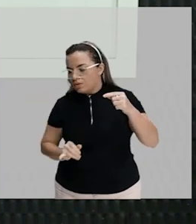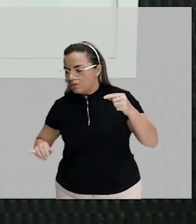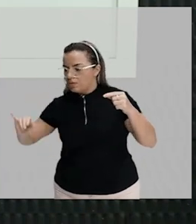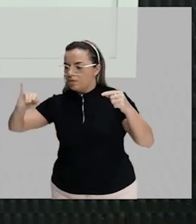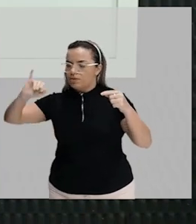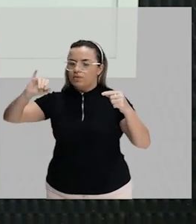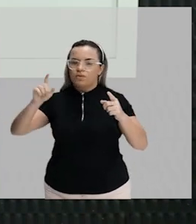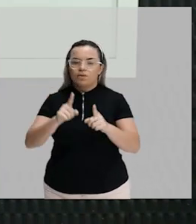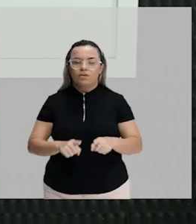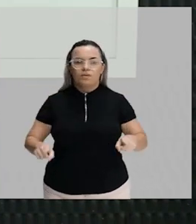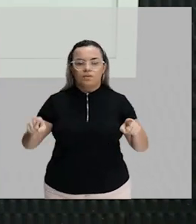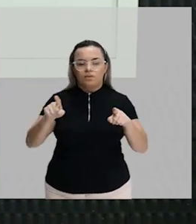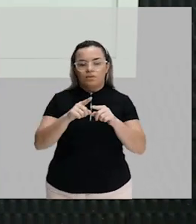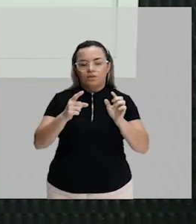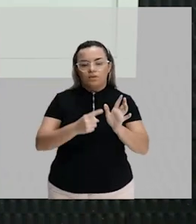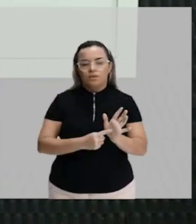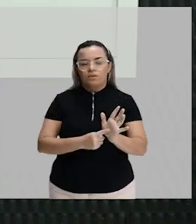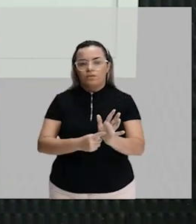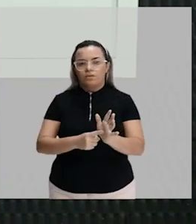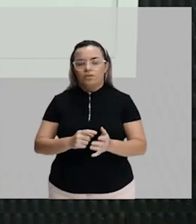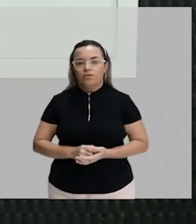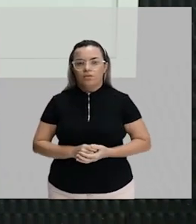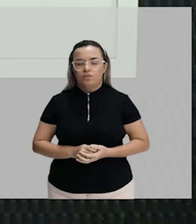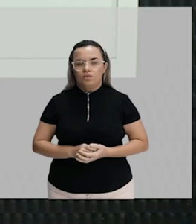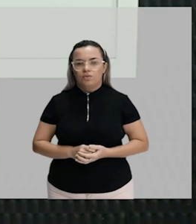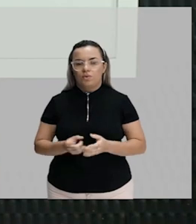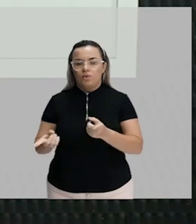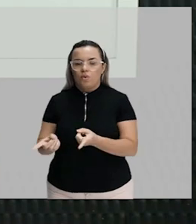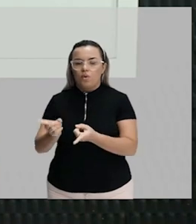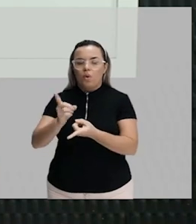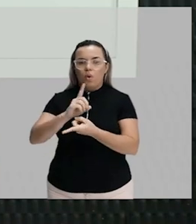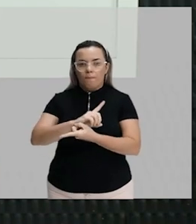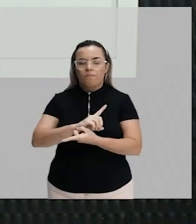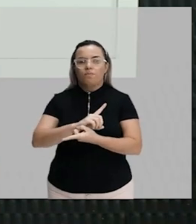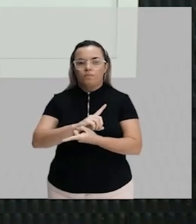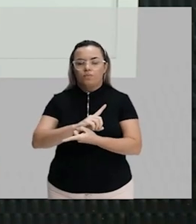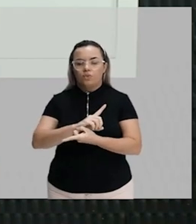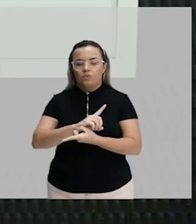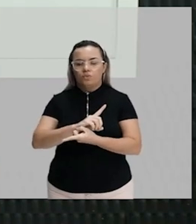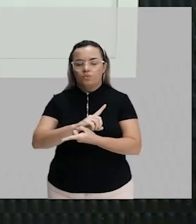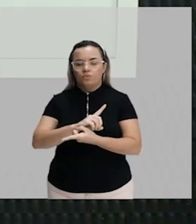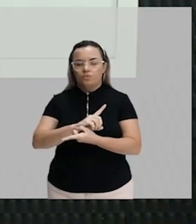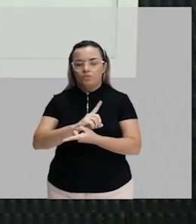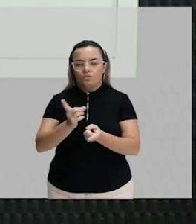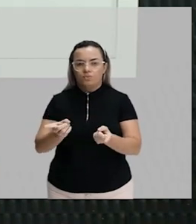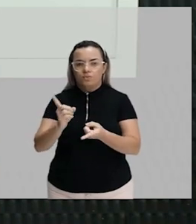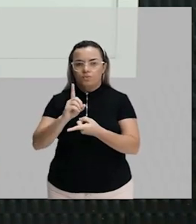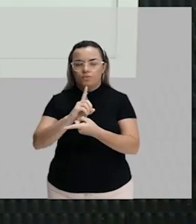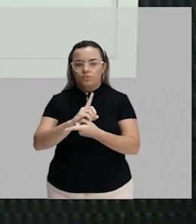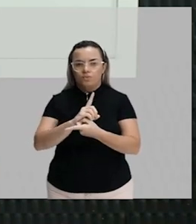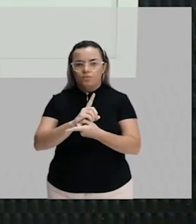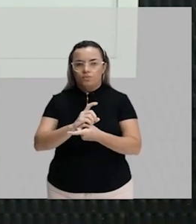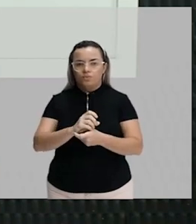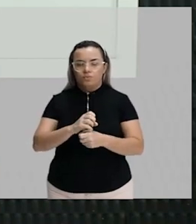também é dado pelo pelo caminho oposto não é a esses